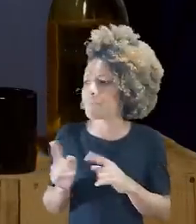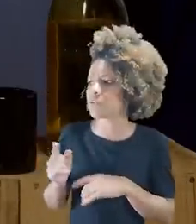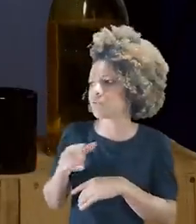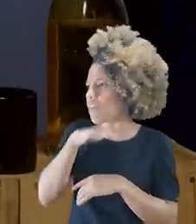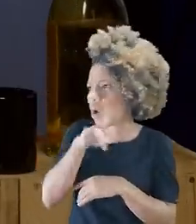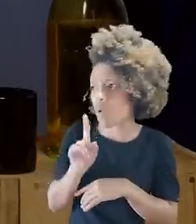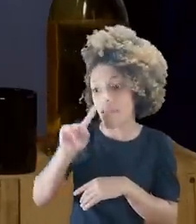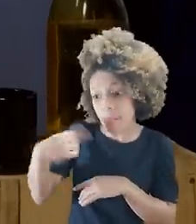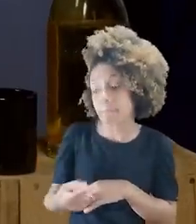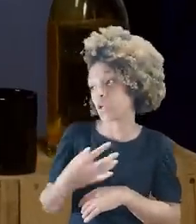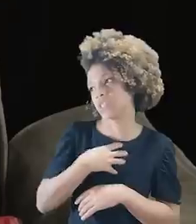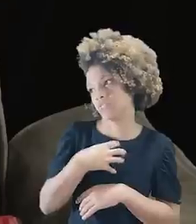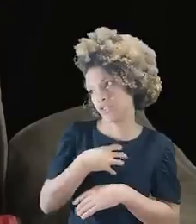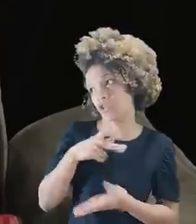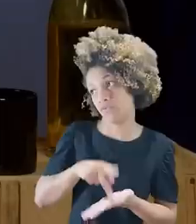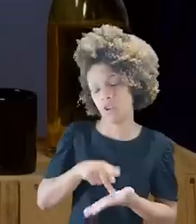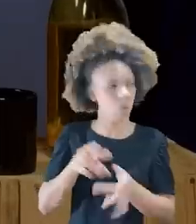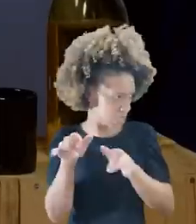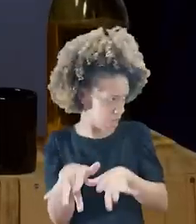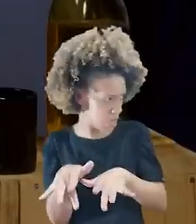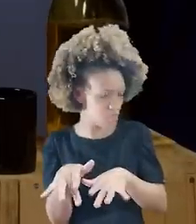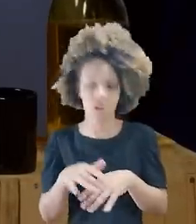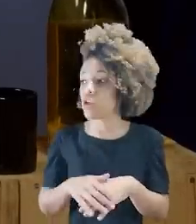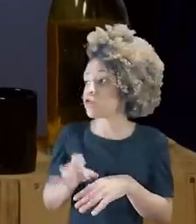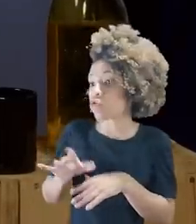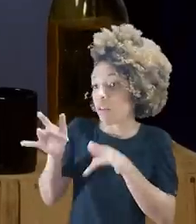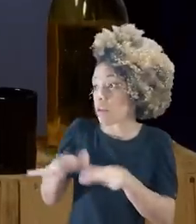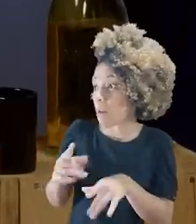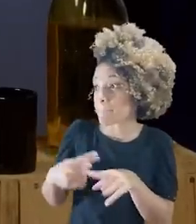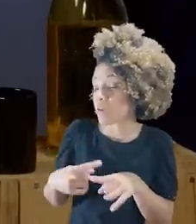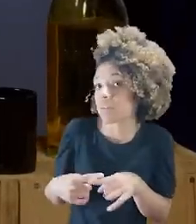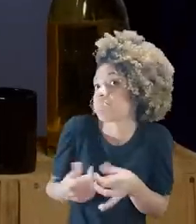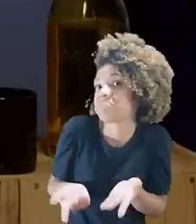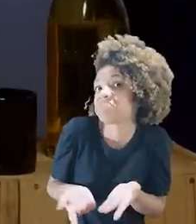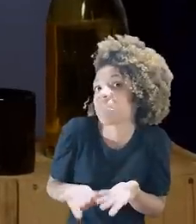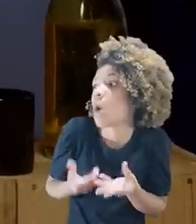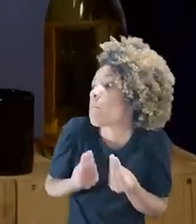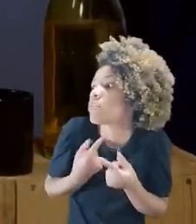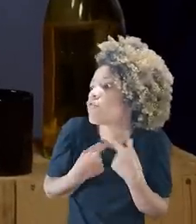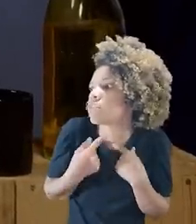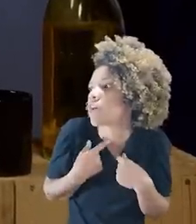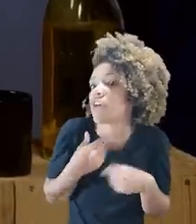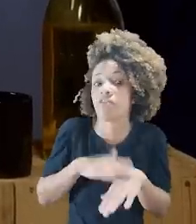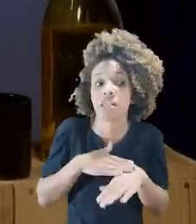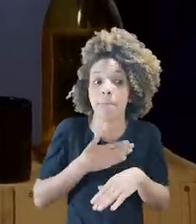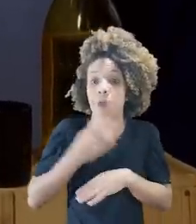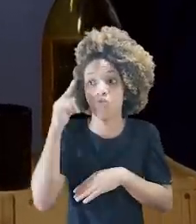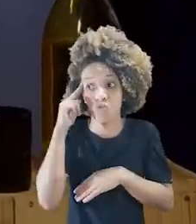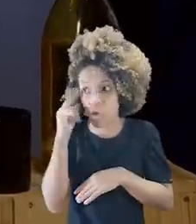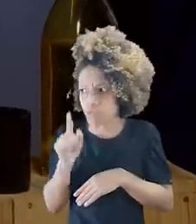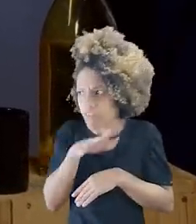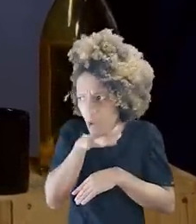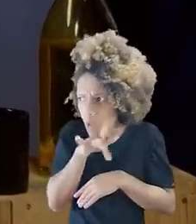depois que eu fui ficar mal mesmo quando você larga nessa época eu só larguei porque eu tava com com muita vontade de fazer as minhas coisas eu não tava